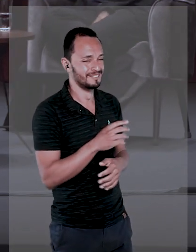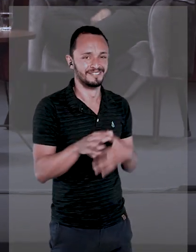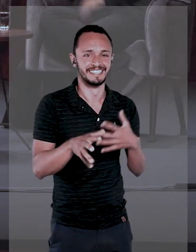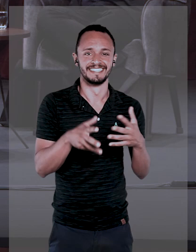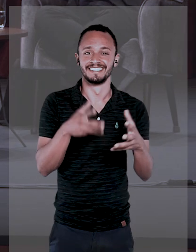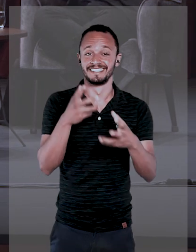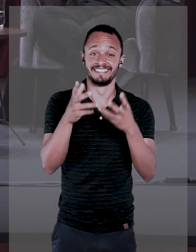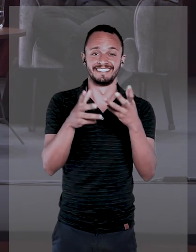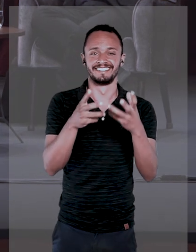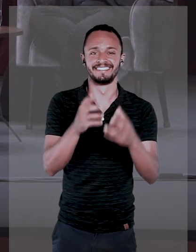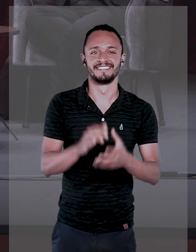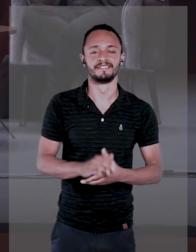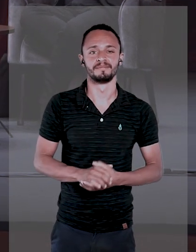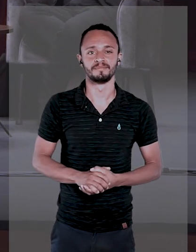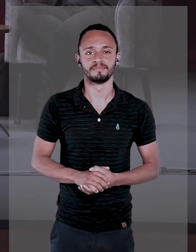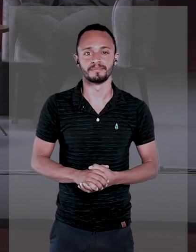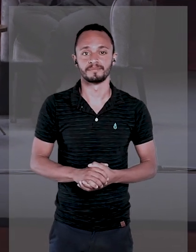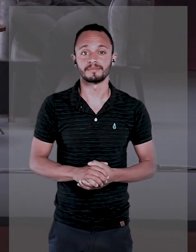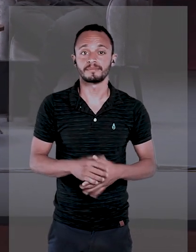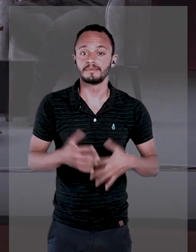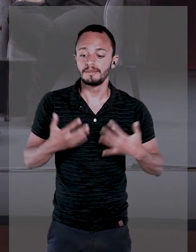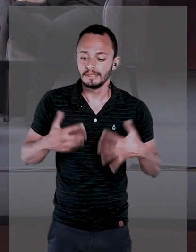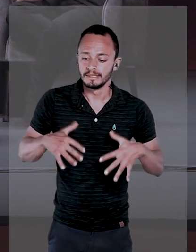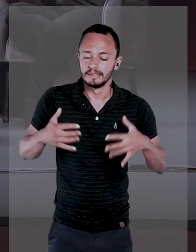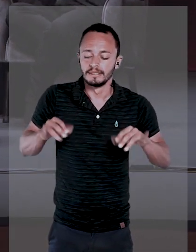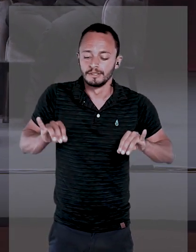Nem pensar.